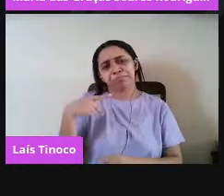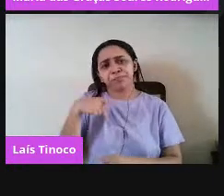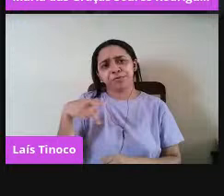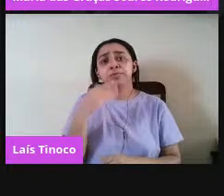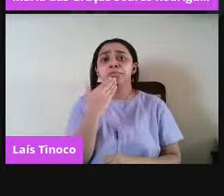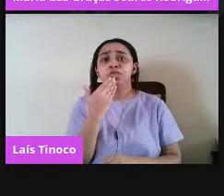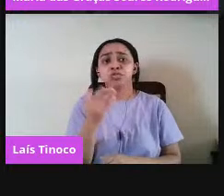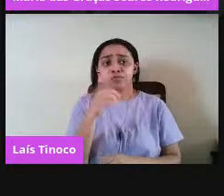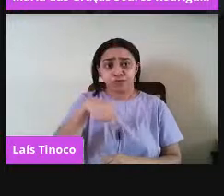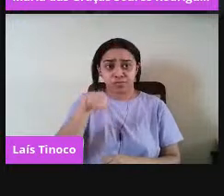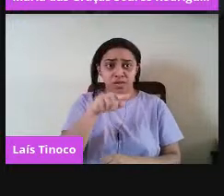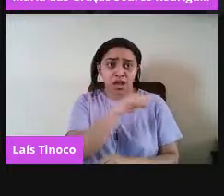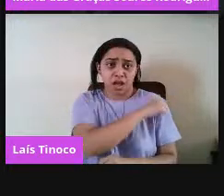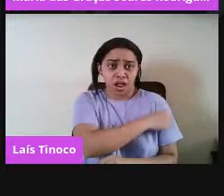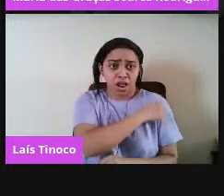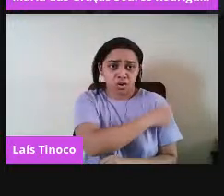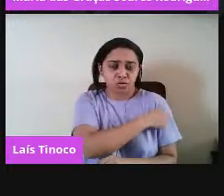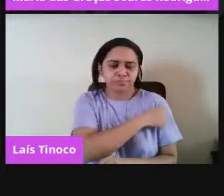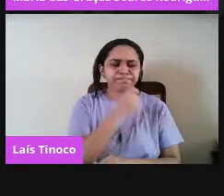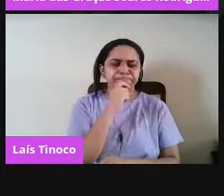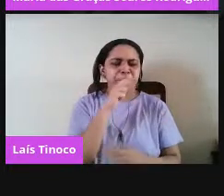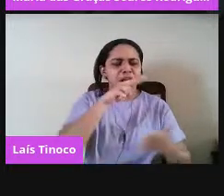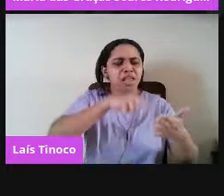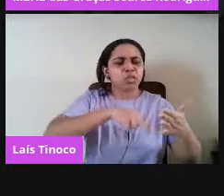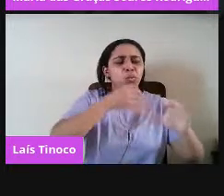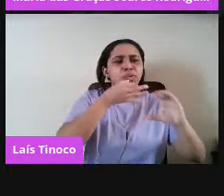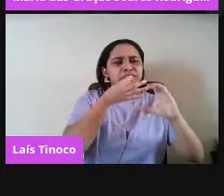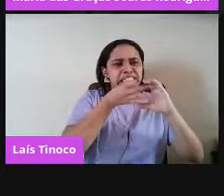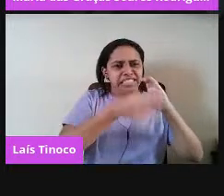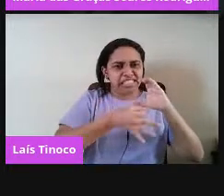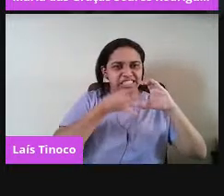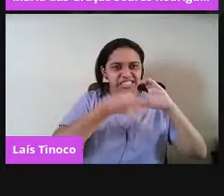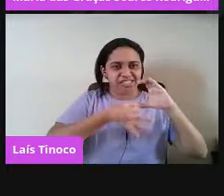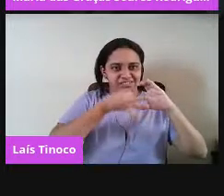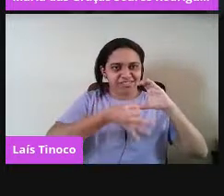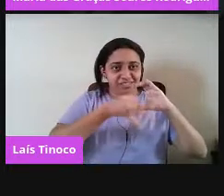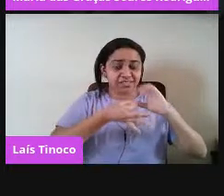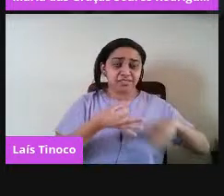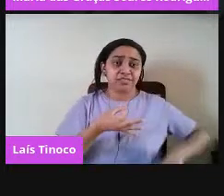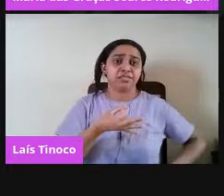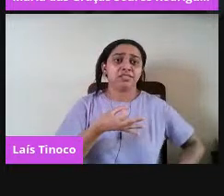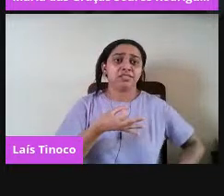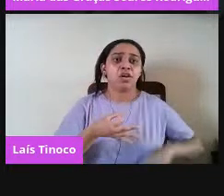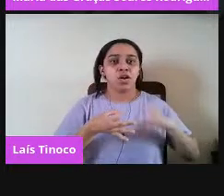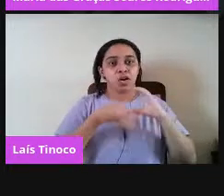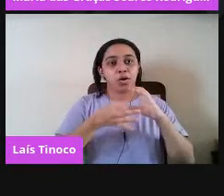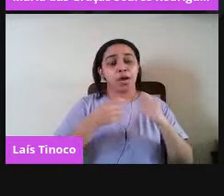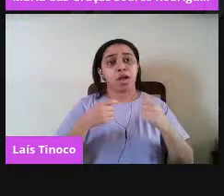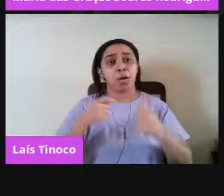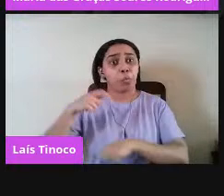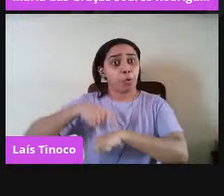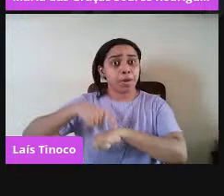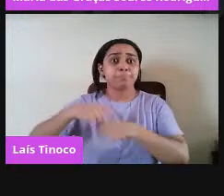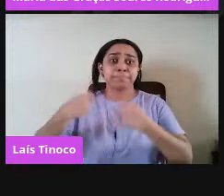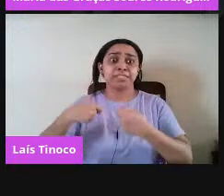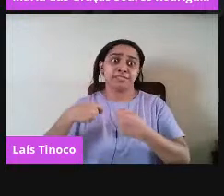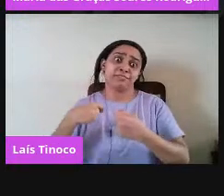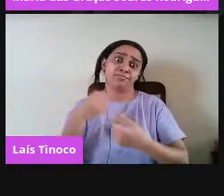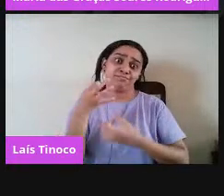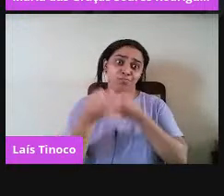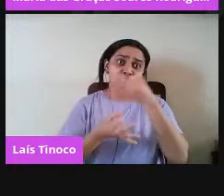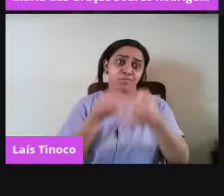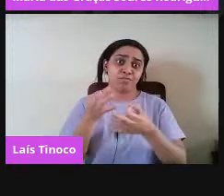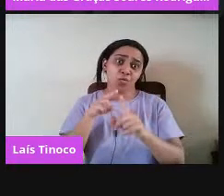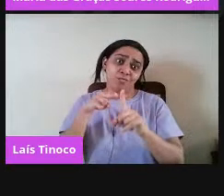que o aluno faça uma leitura crítica. E, ao fazer isso, ele precisa dar o ponto de vista dele.